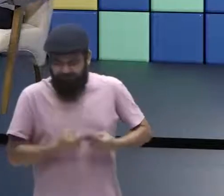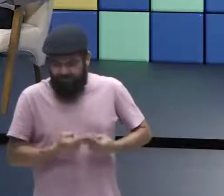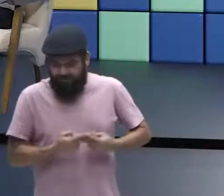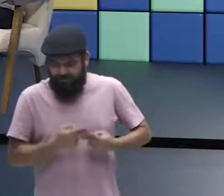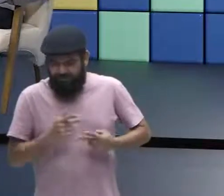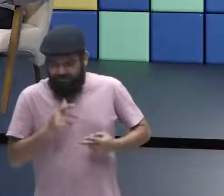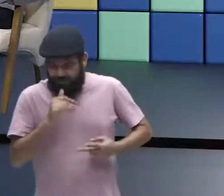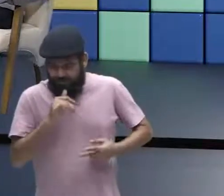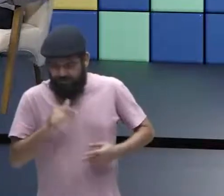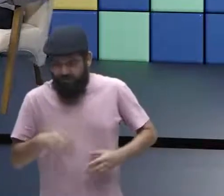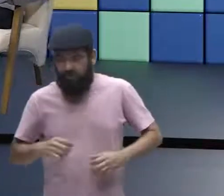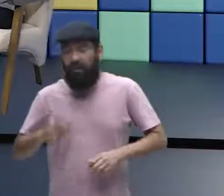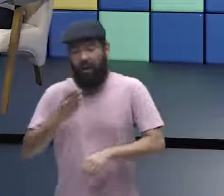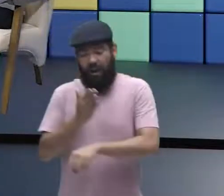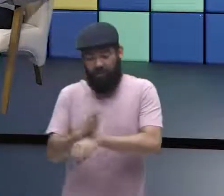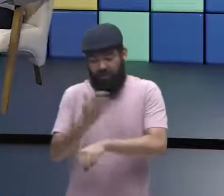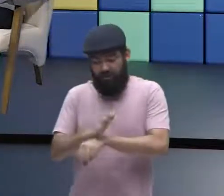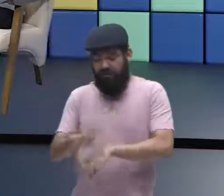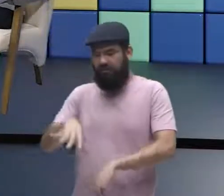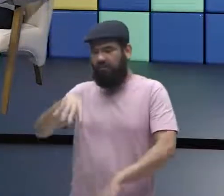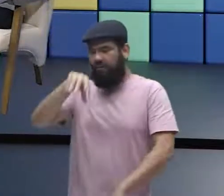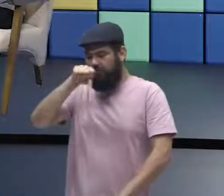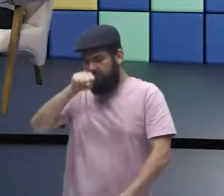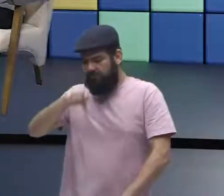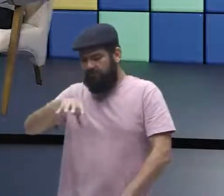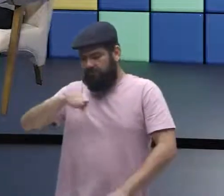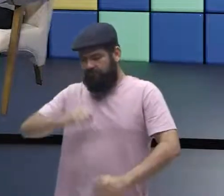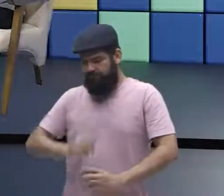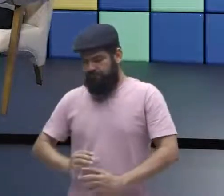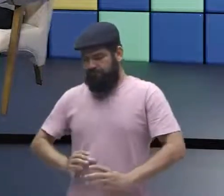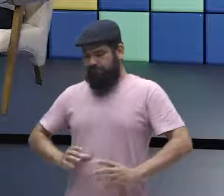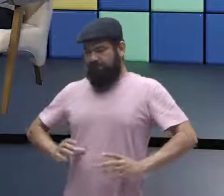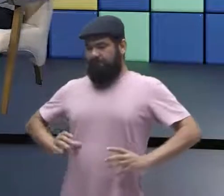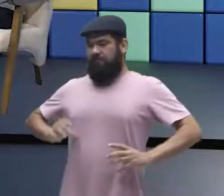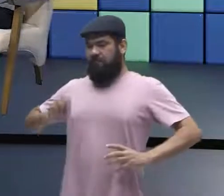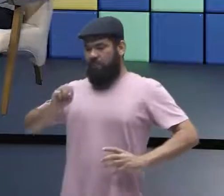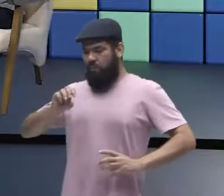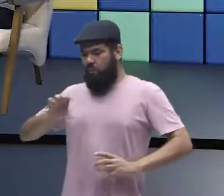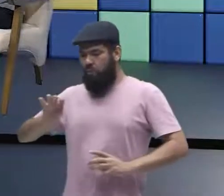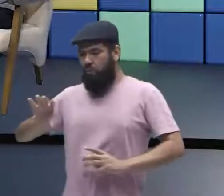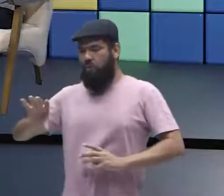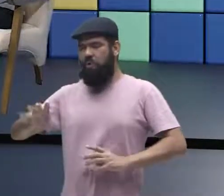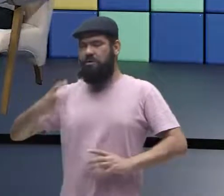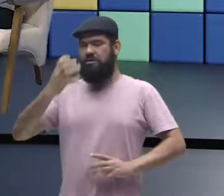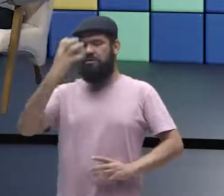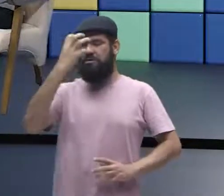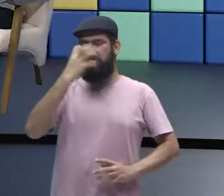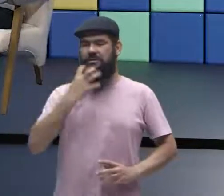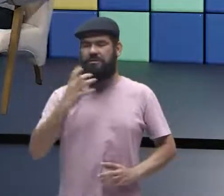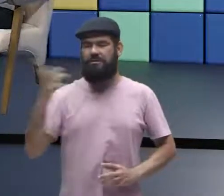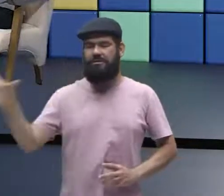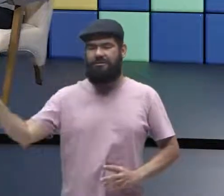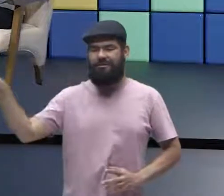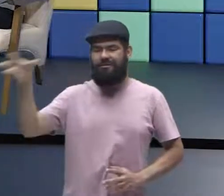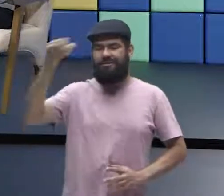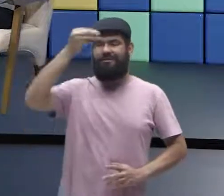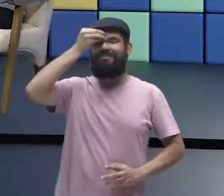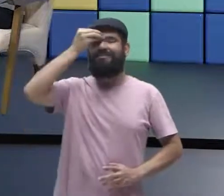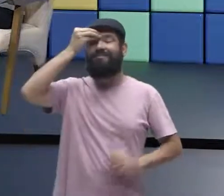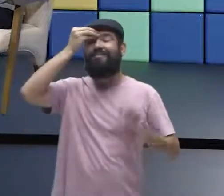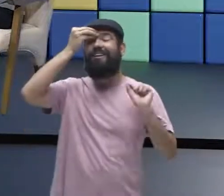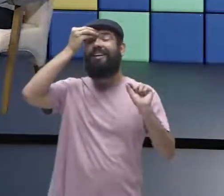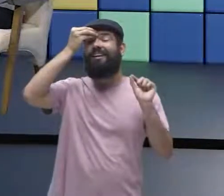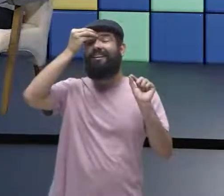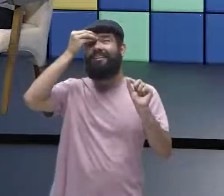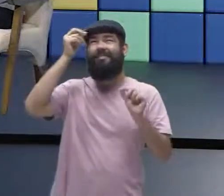Depois que fez o exercício respiratório, está ali com raiva, o que vem na mente quando você está com uma emoção negativa?